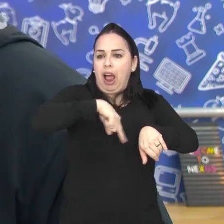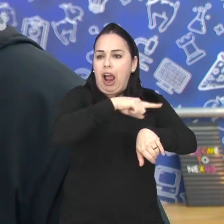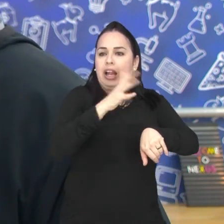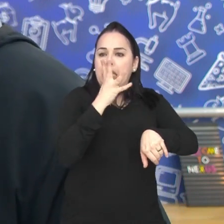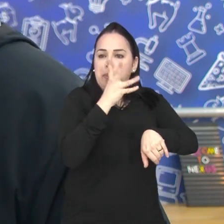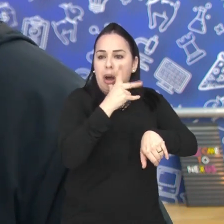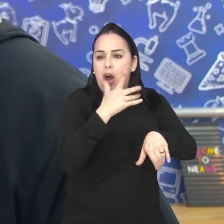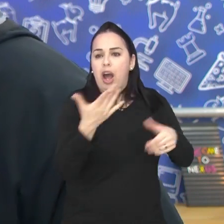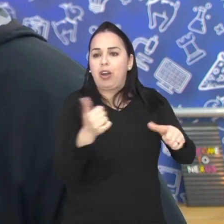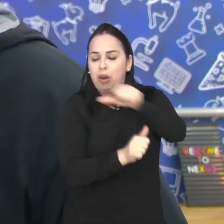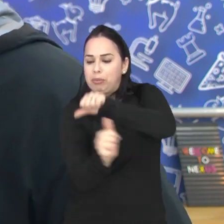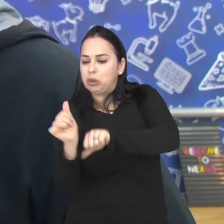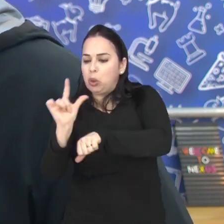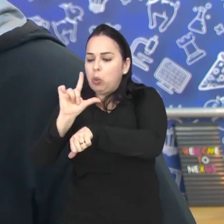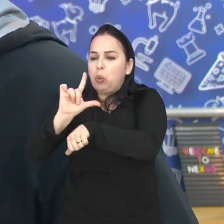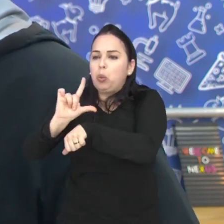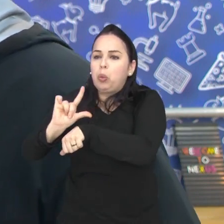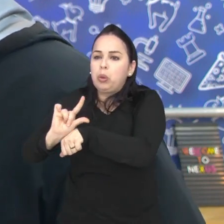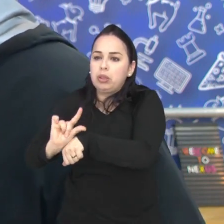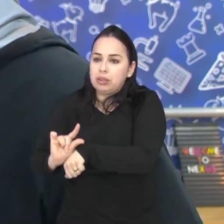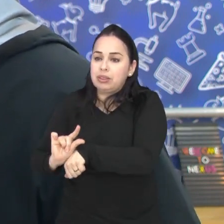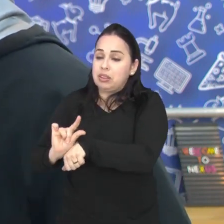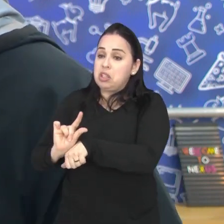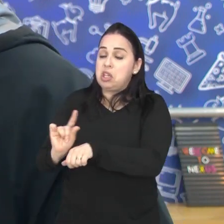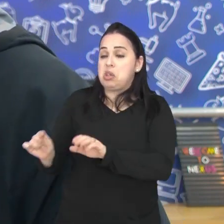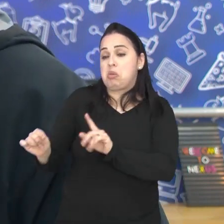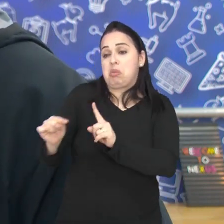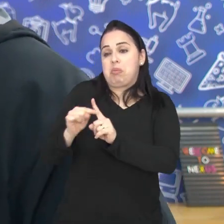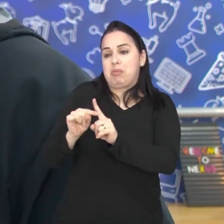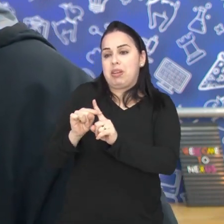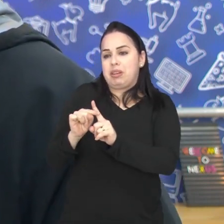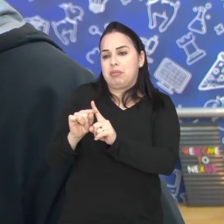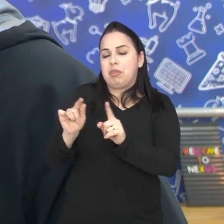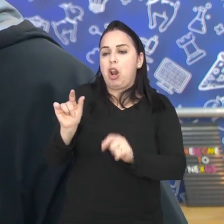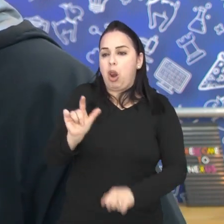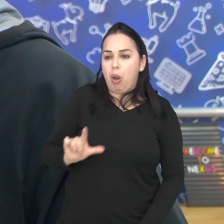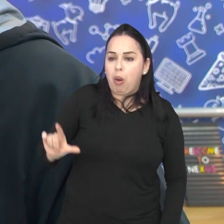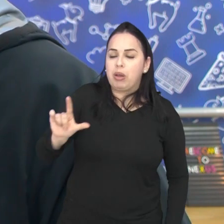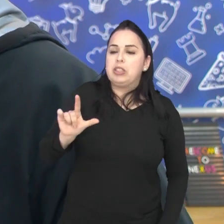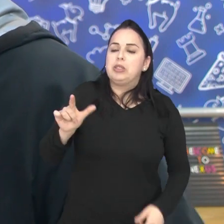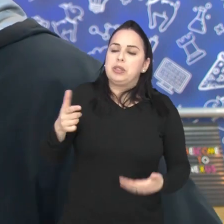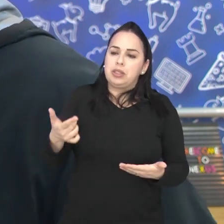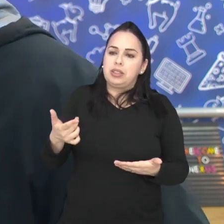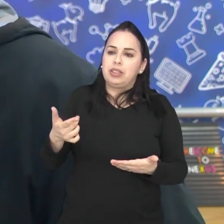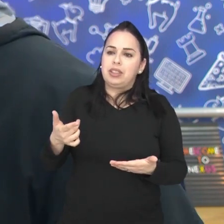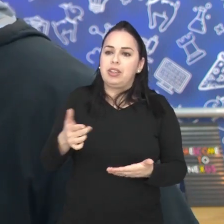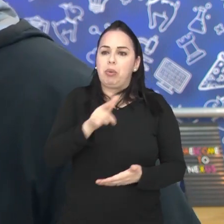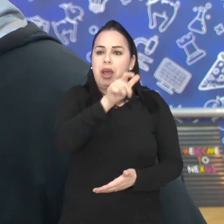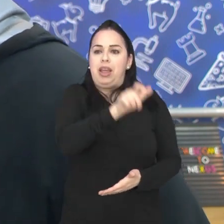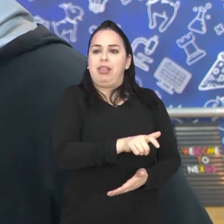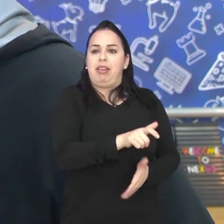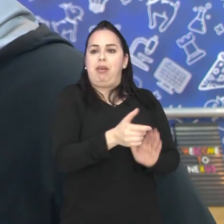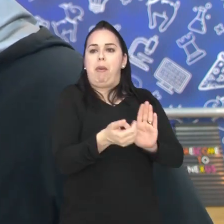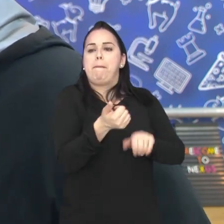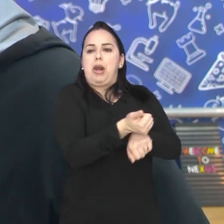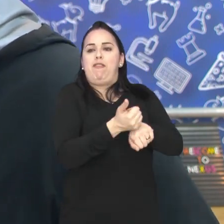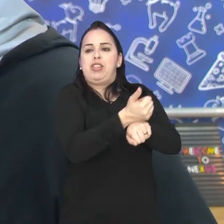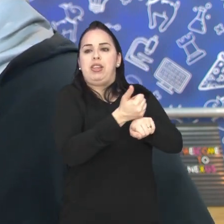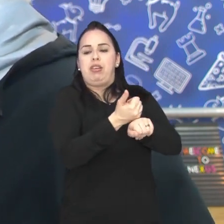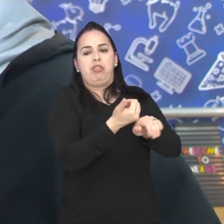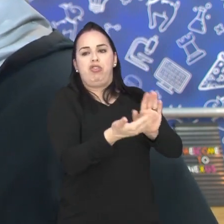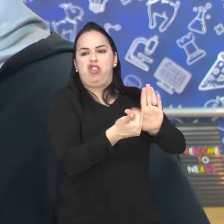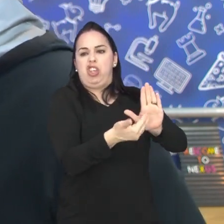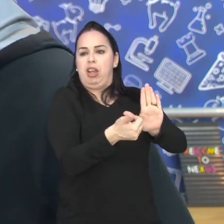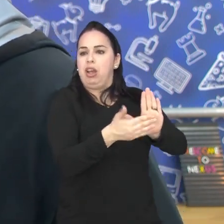muito mais produtivo, ter um resultado muito melhor e, claro, isso não exclui o profissional, não exclui